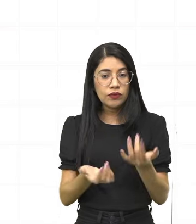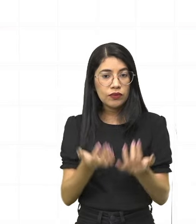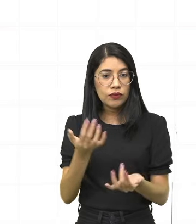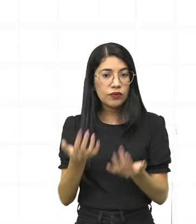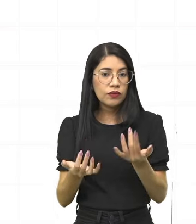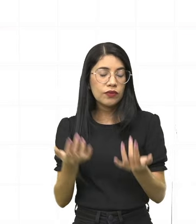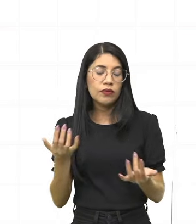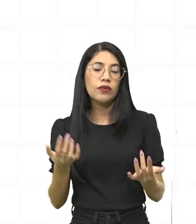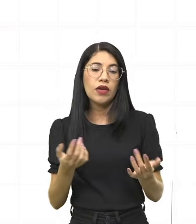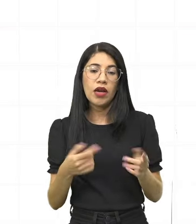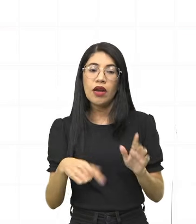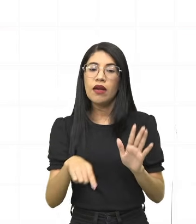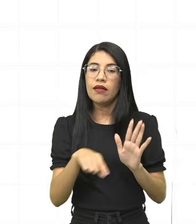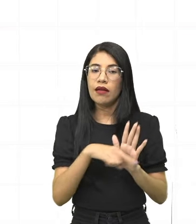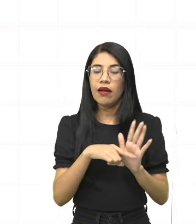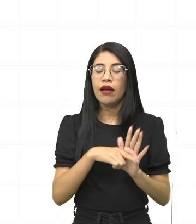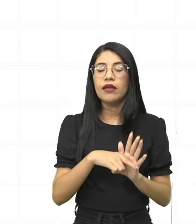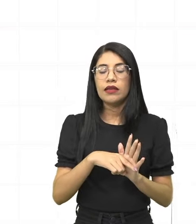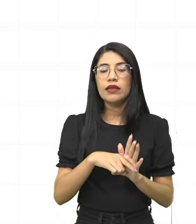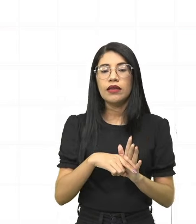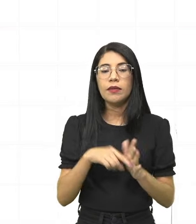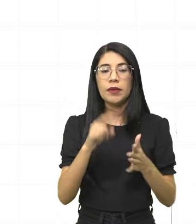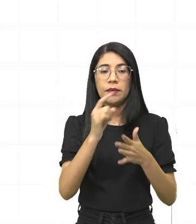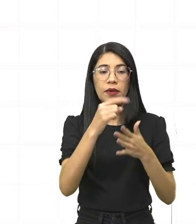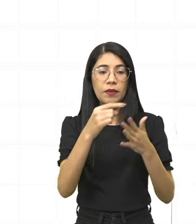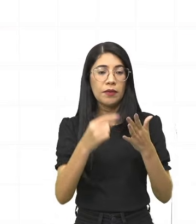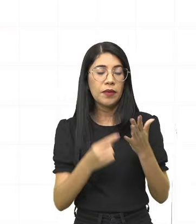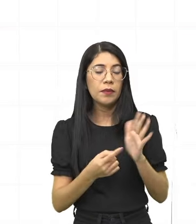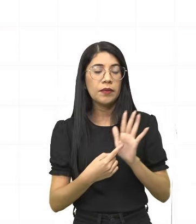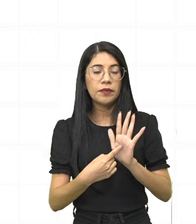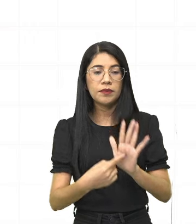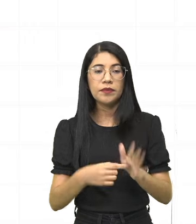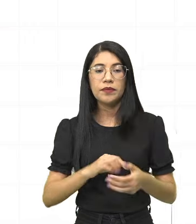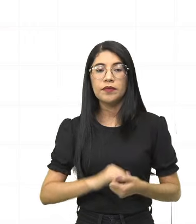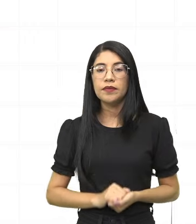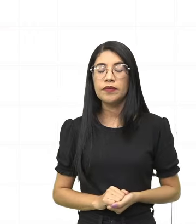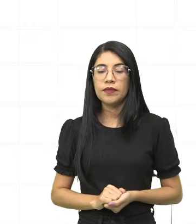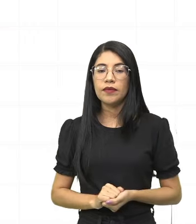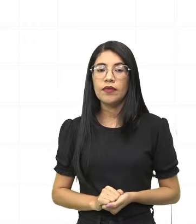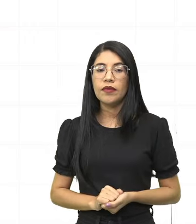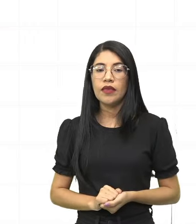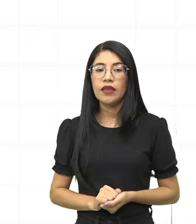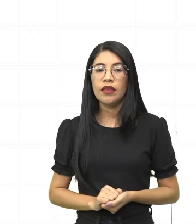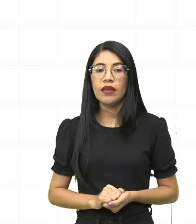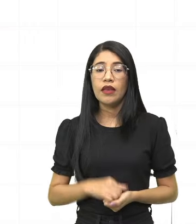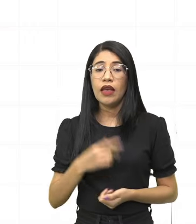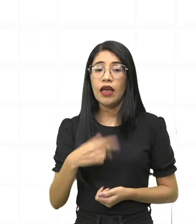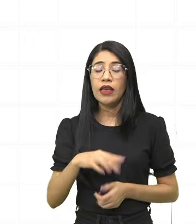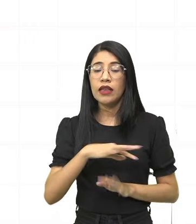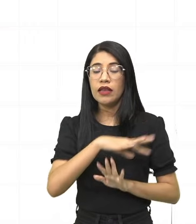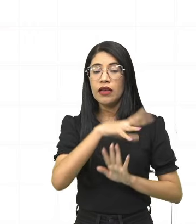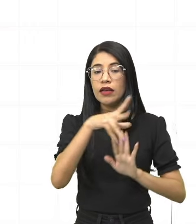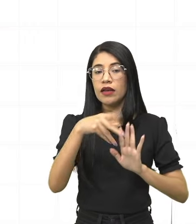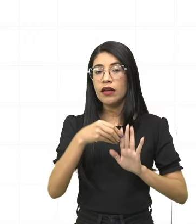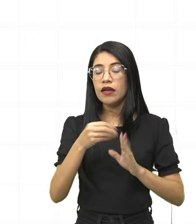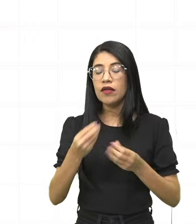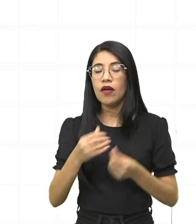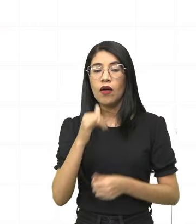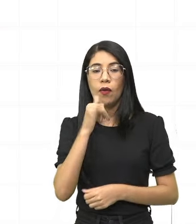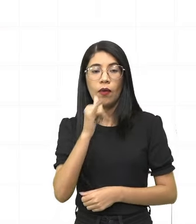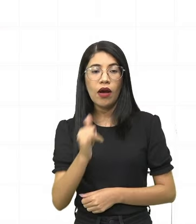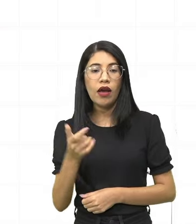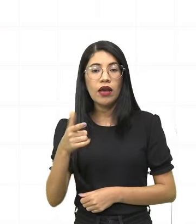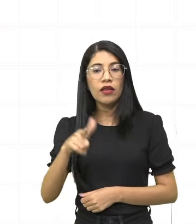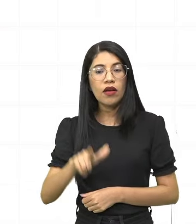desvantagens que foi pontuado. Falando agora da Amazônia, né? Nós temos as fontes de energias